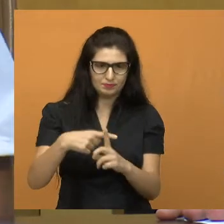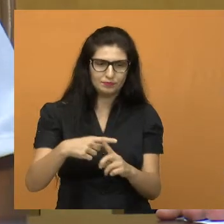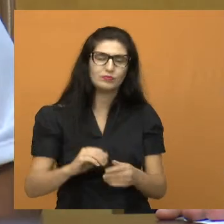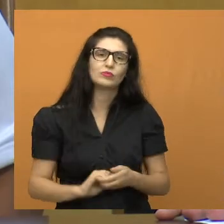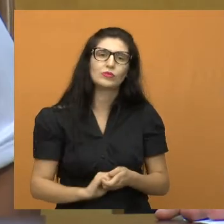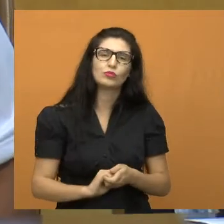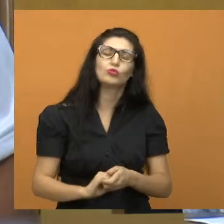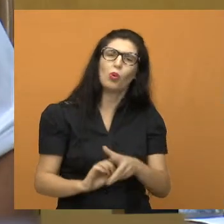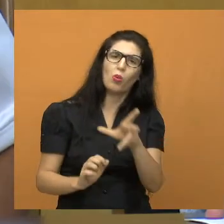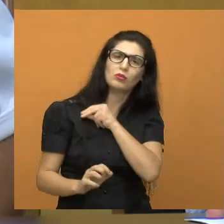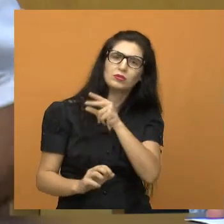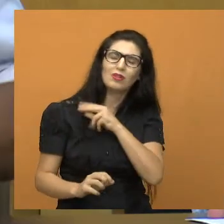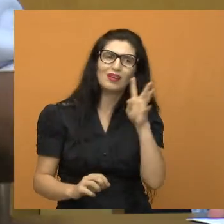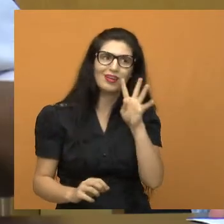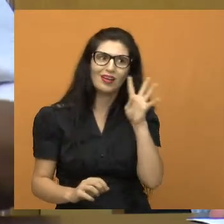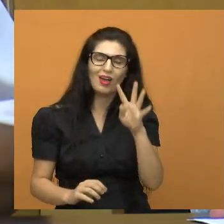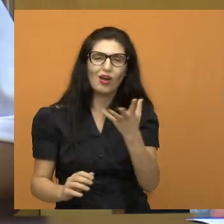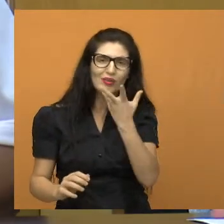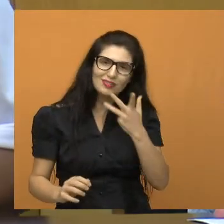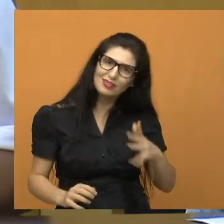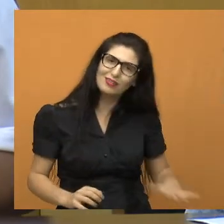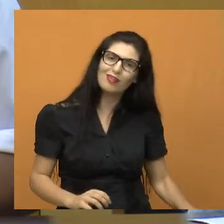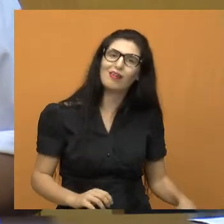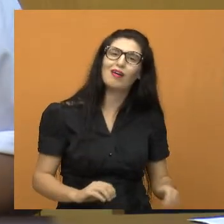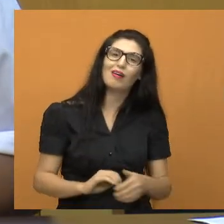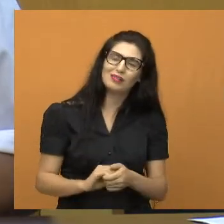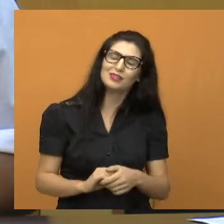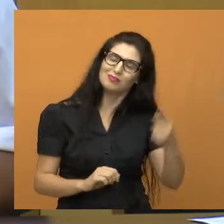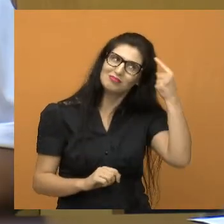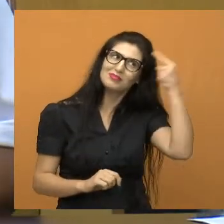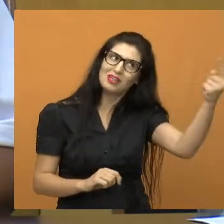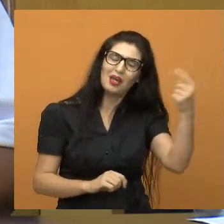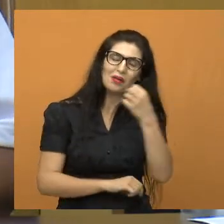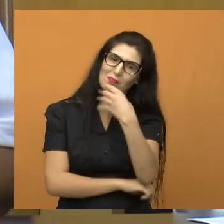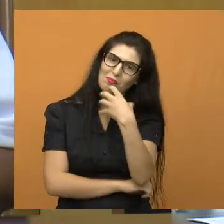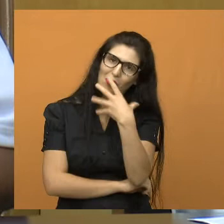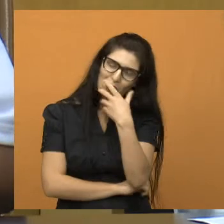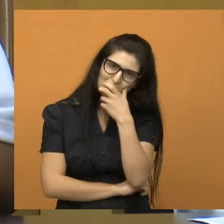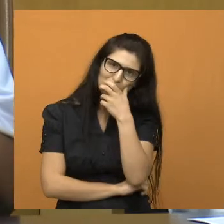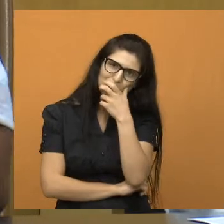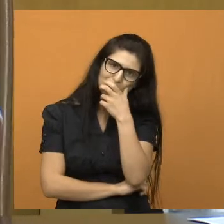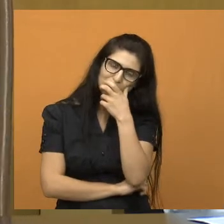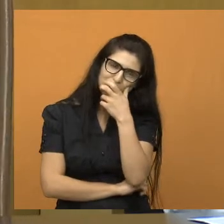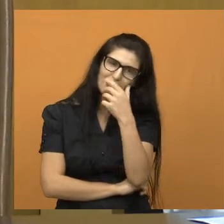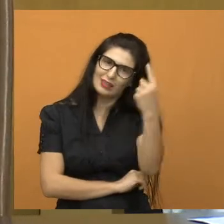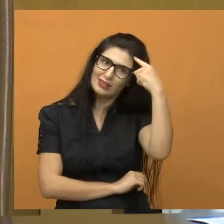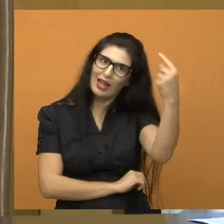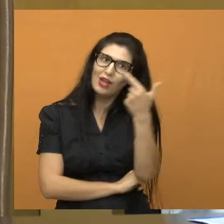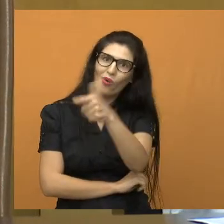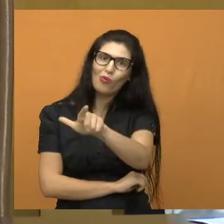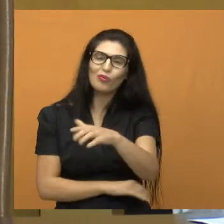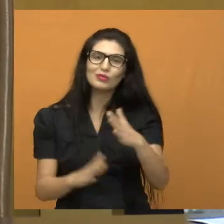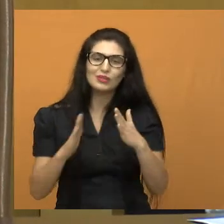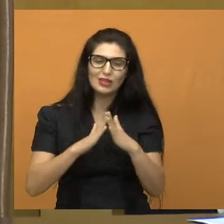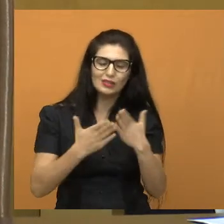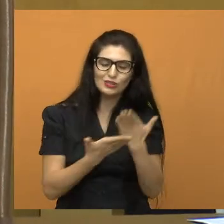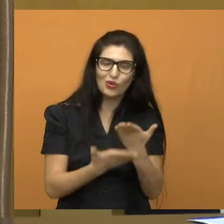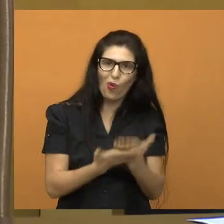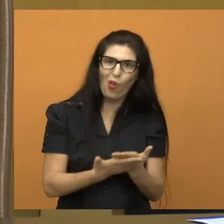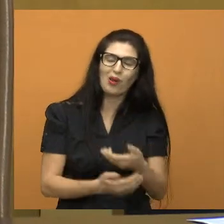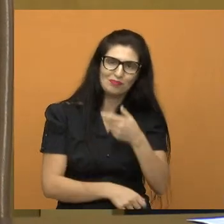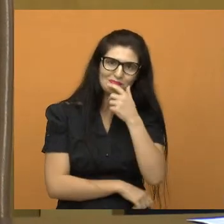iniciativa muito interessante. Eu vou levar a ideia para provocar algumas, talvez, escolas lá em outras